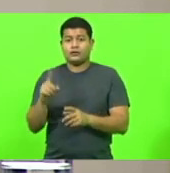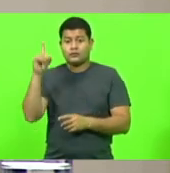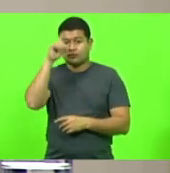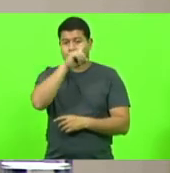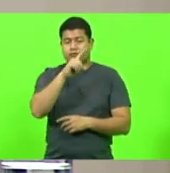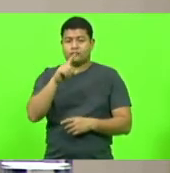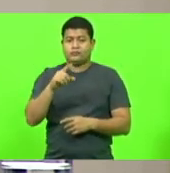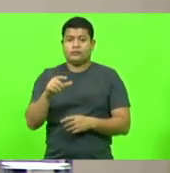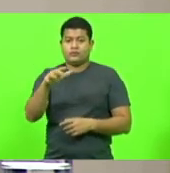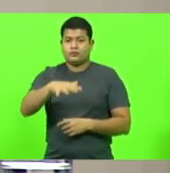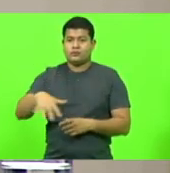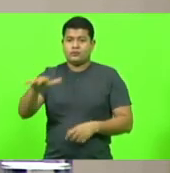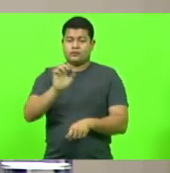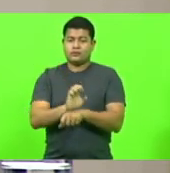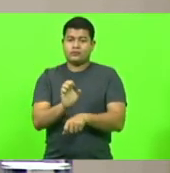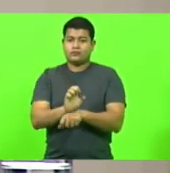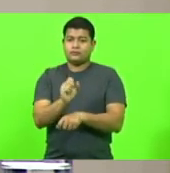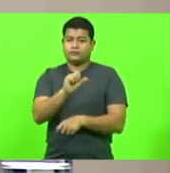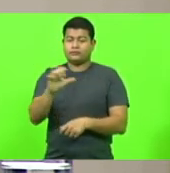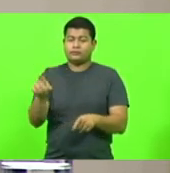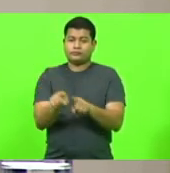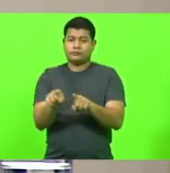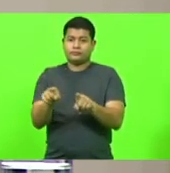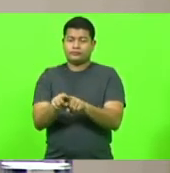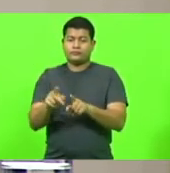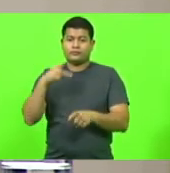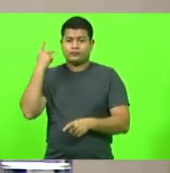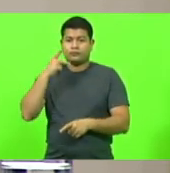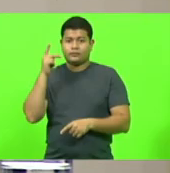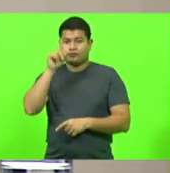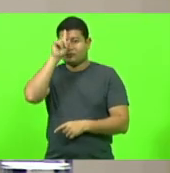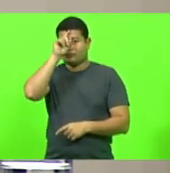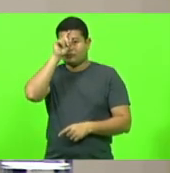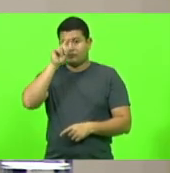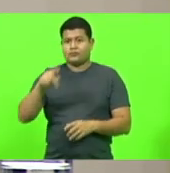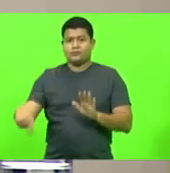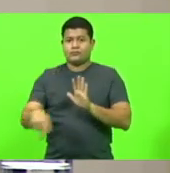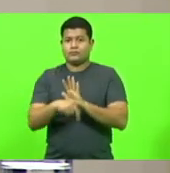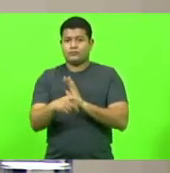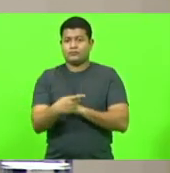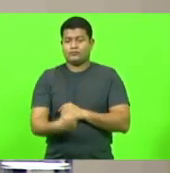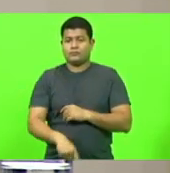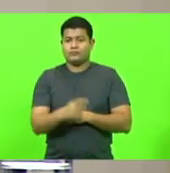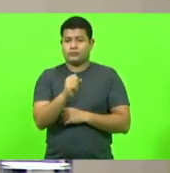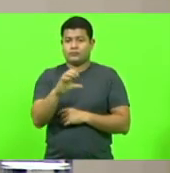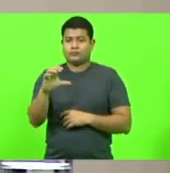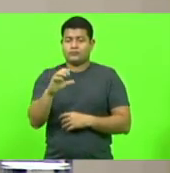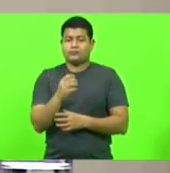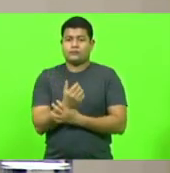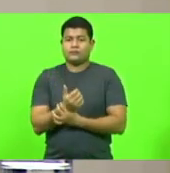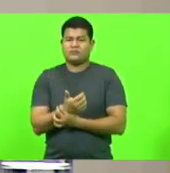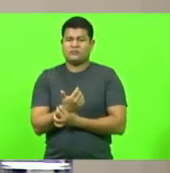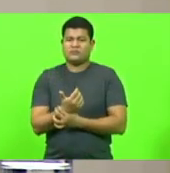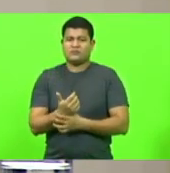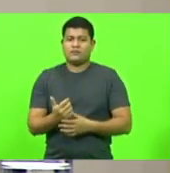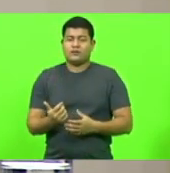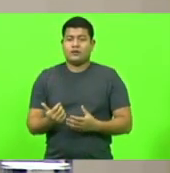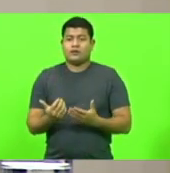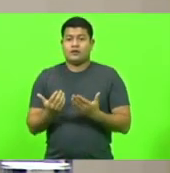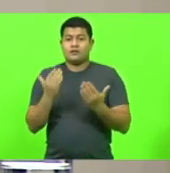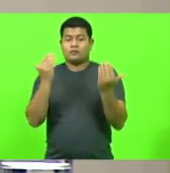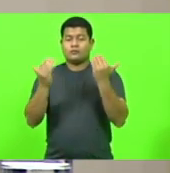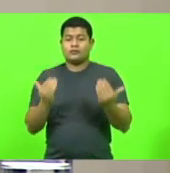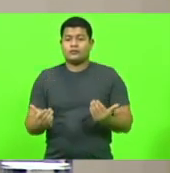das gestões estadual e municipal, bem como da política hospitalar catarinense. Parecer da Comissão de Constituição e Justiça